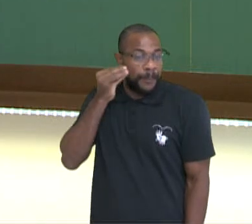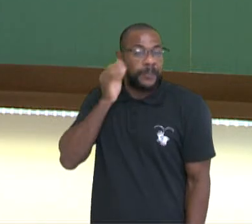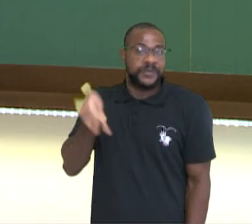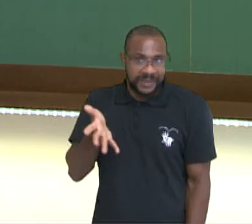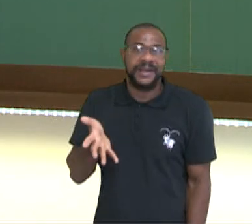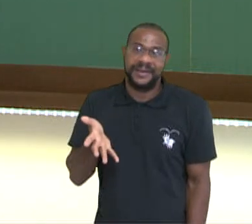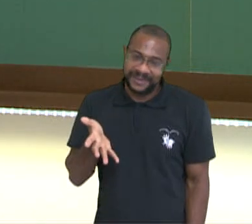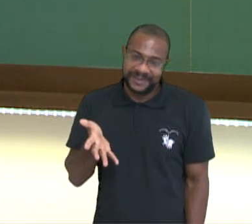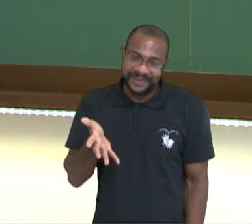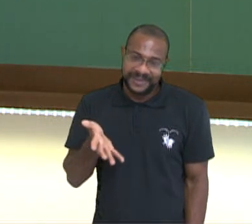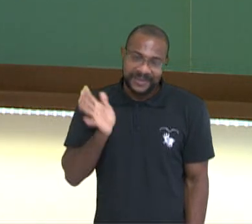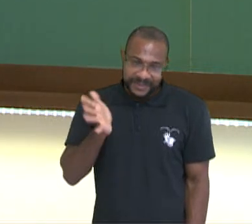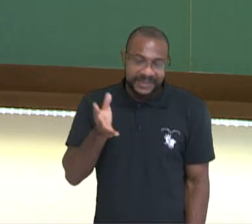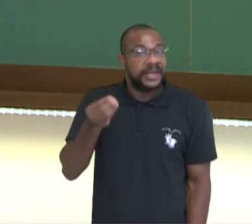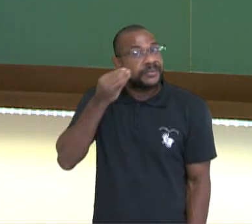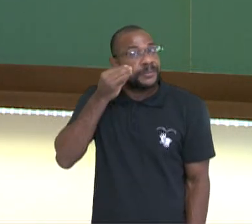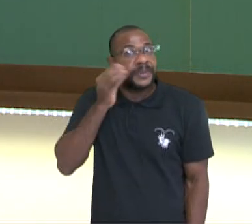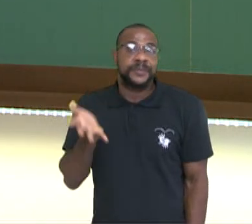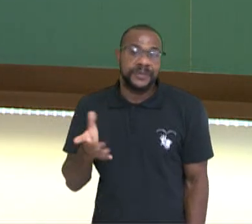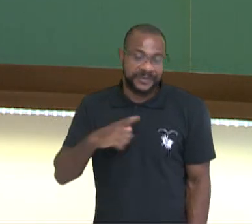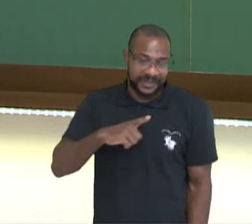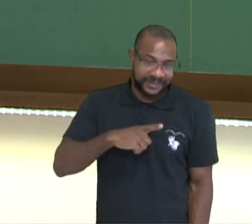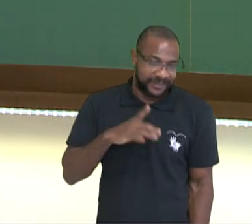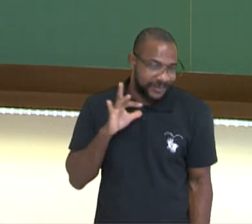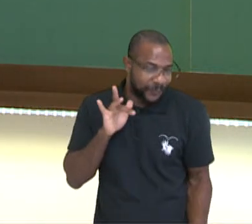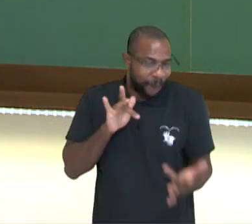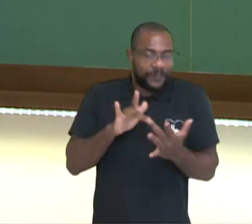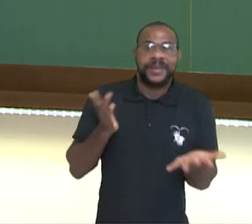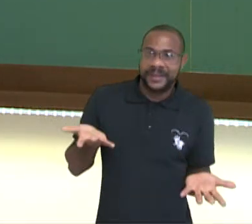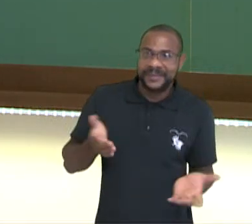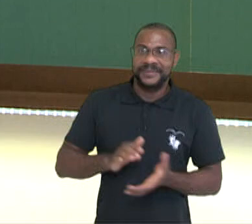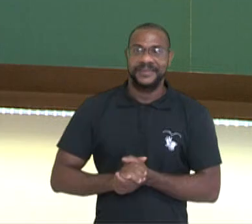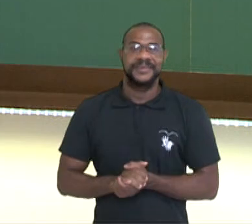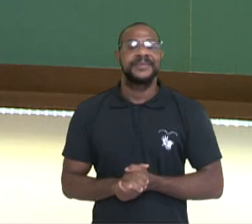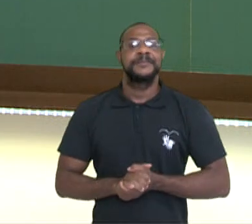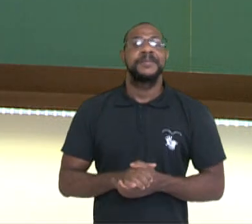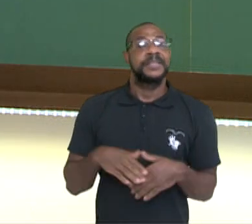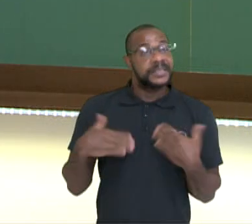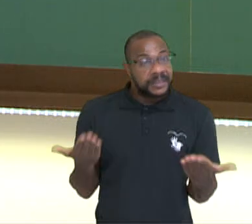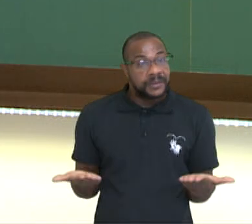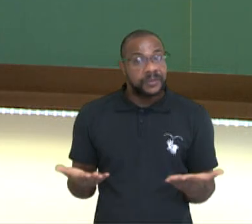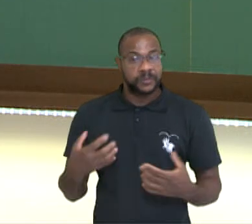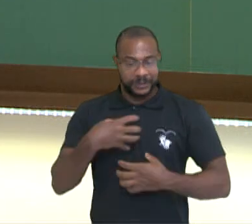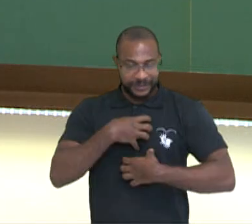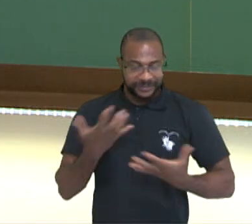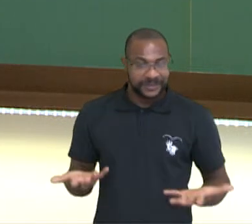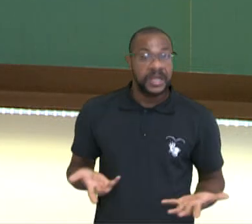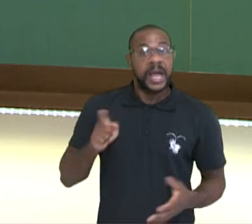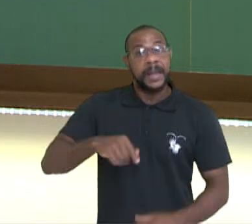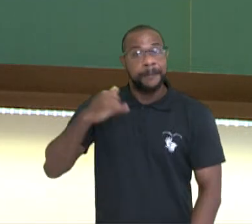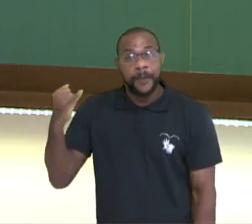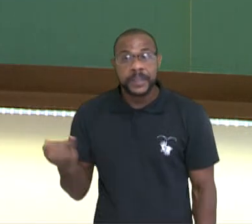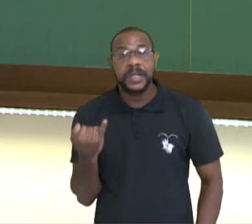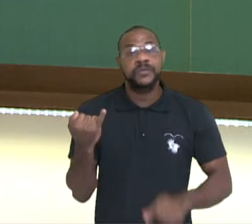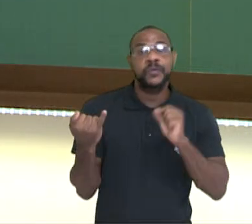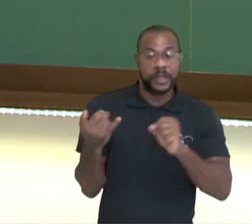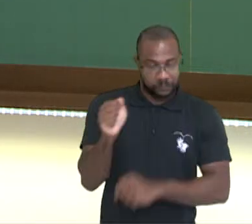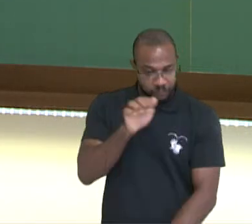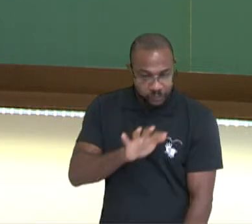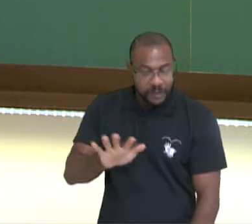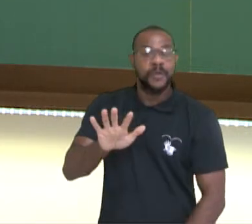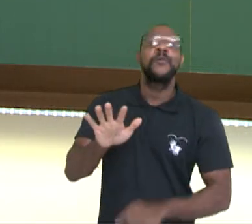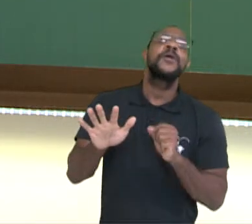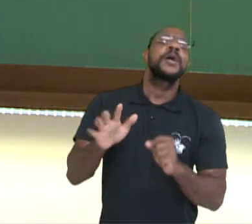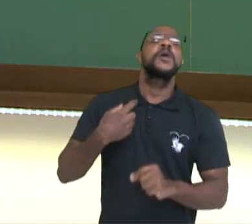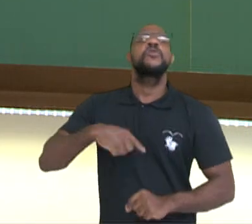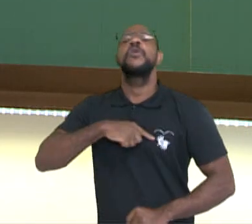apropriou-se, ou seja, já esteve com eles em contato com os seus sentidos. Então isso é importante que, no geral, quando